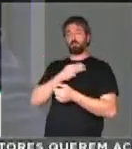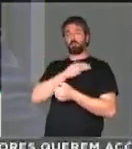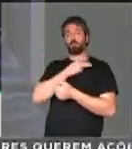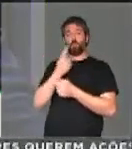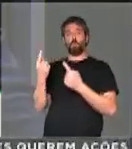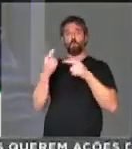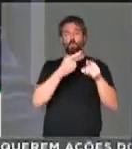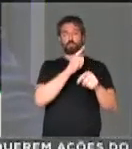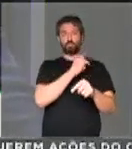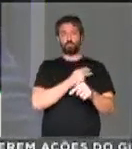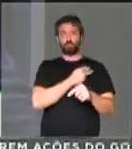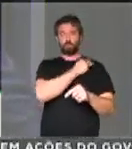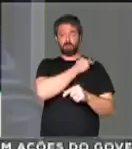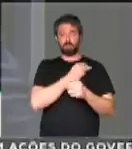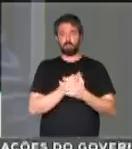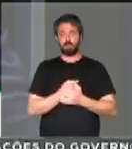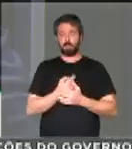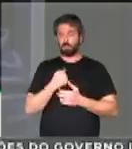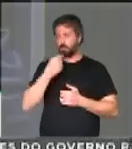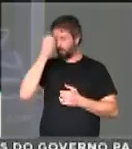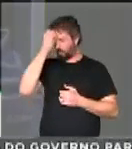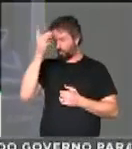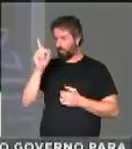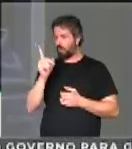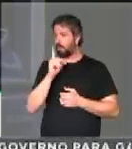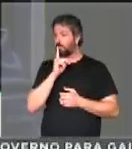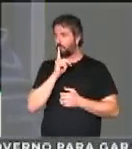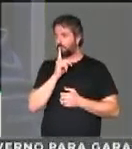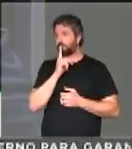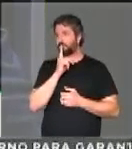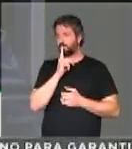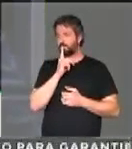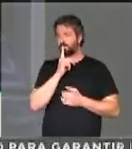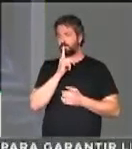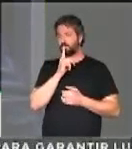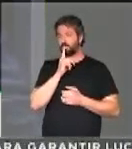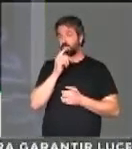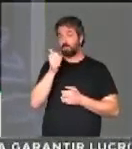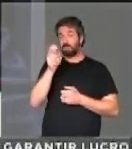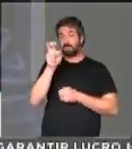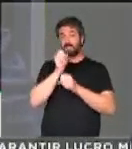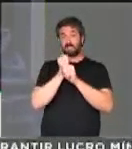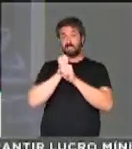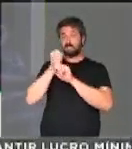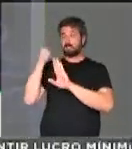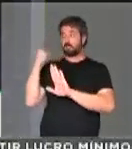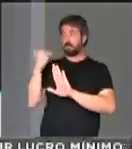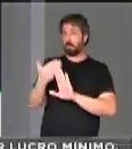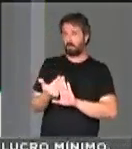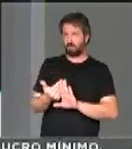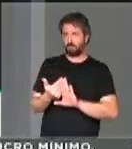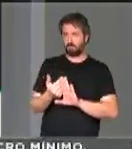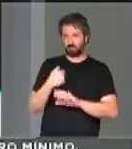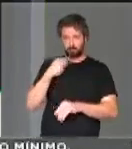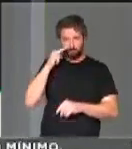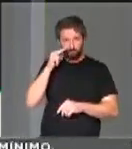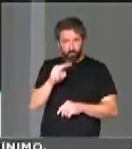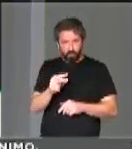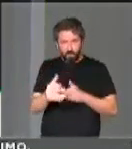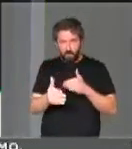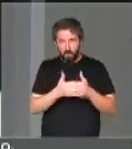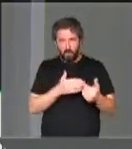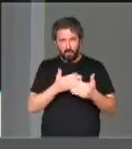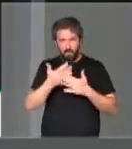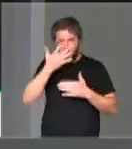generais. Eu não me lembro, deputado Fontana, nos últimos 15 anos, de ter visto